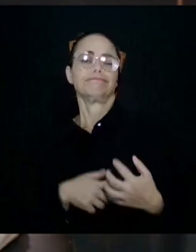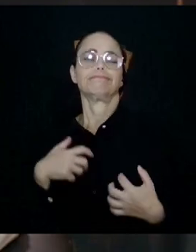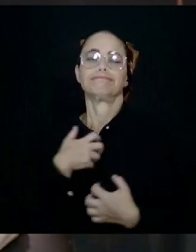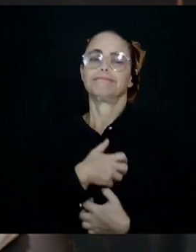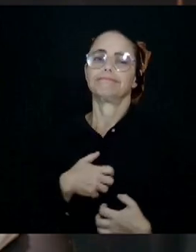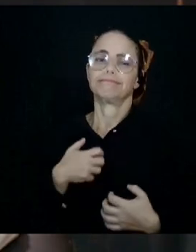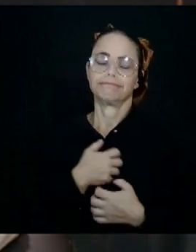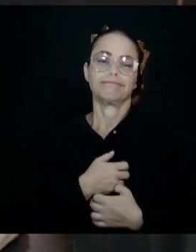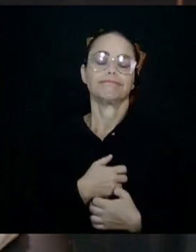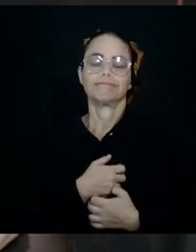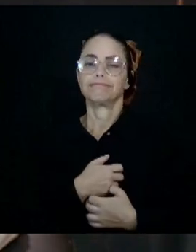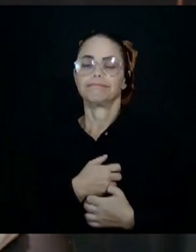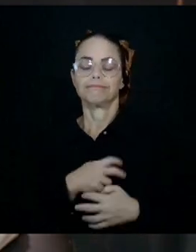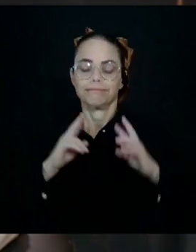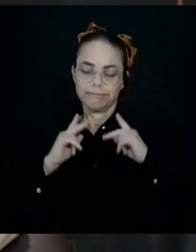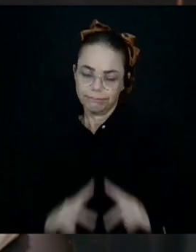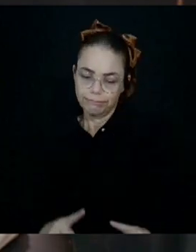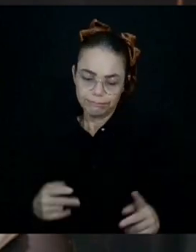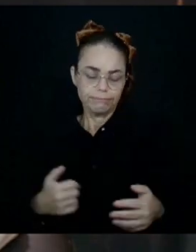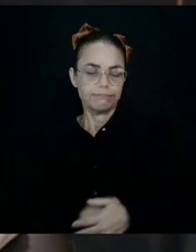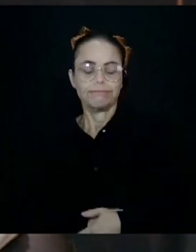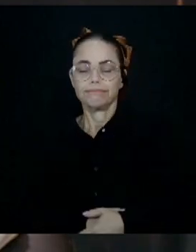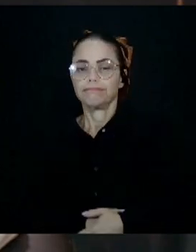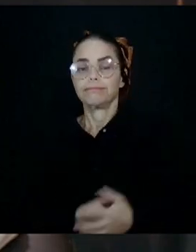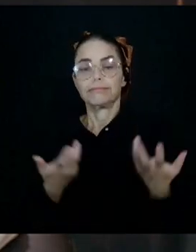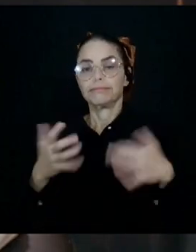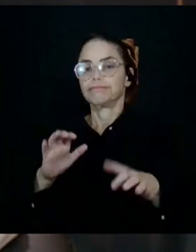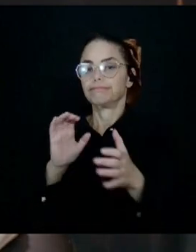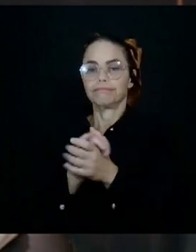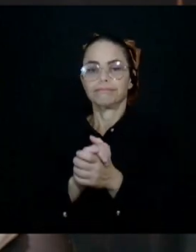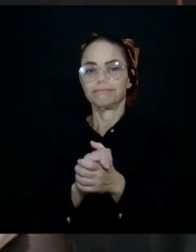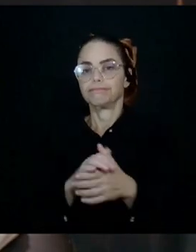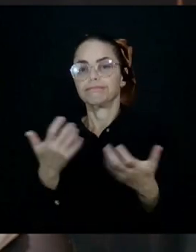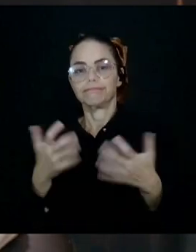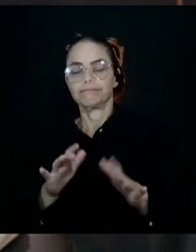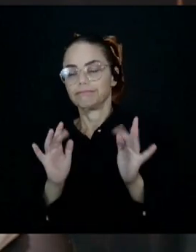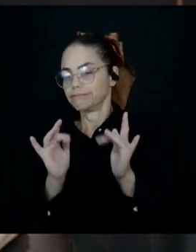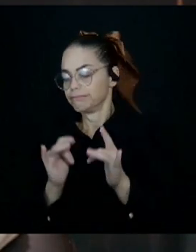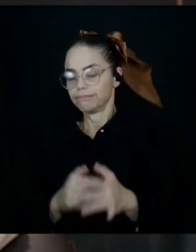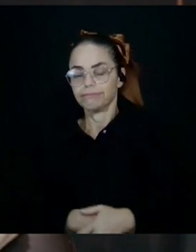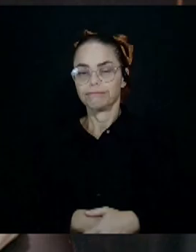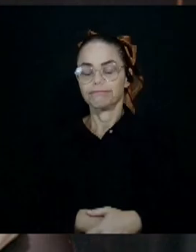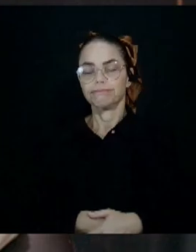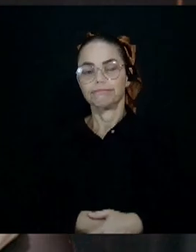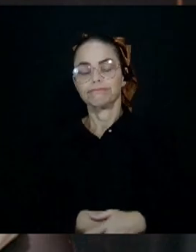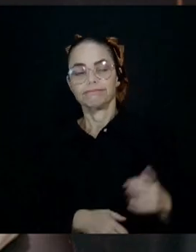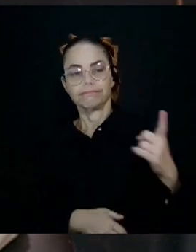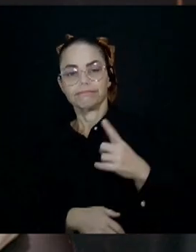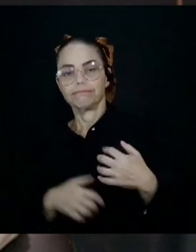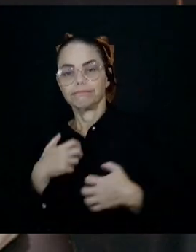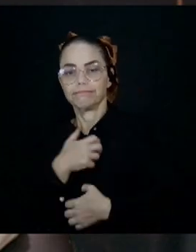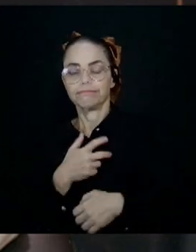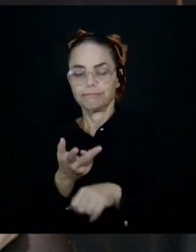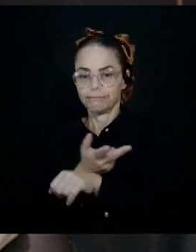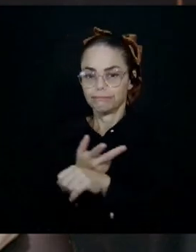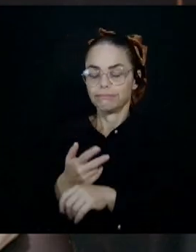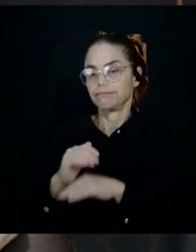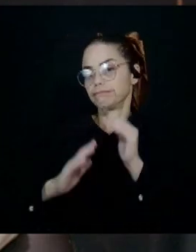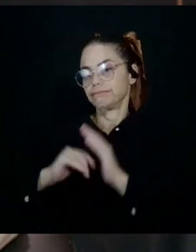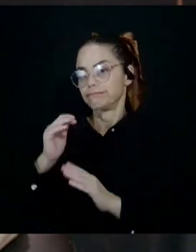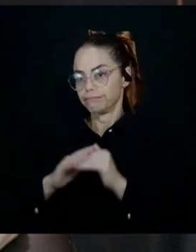Mas, na verdade, essa outra mulher que se incomoda com a mulher que está buscando